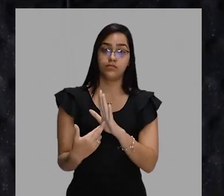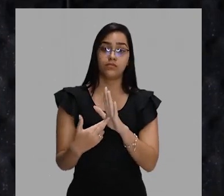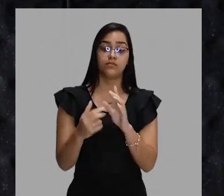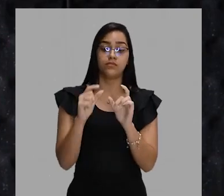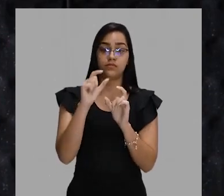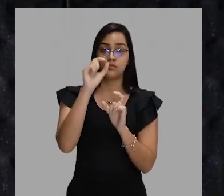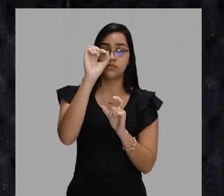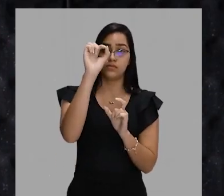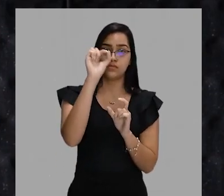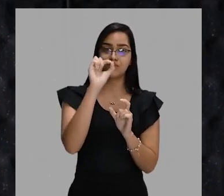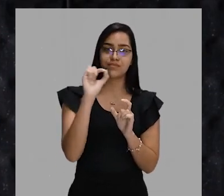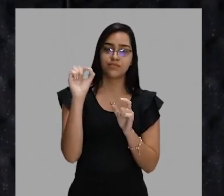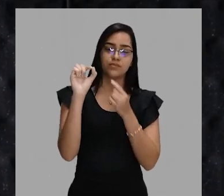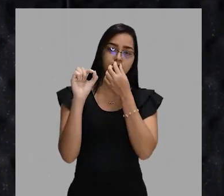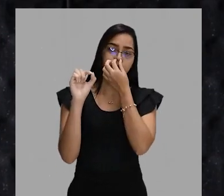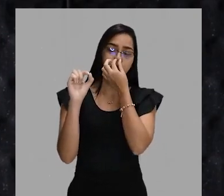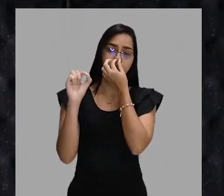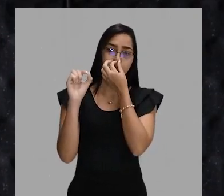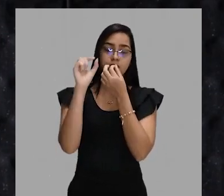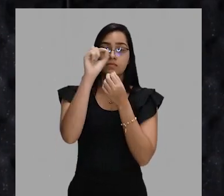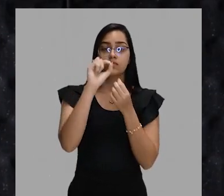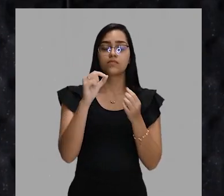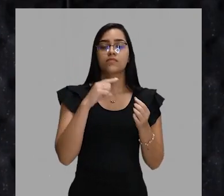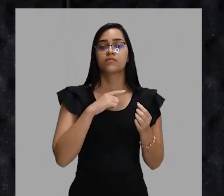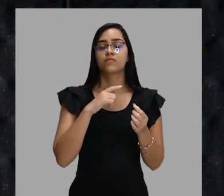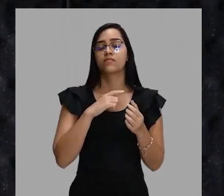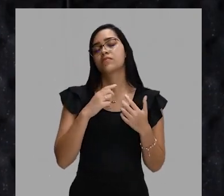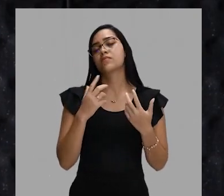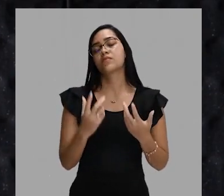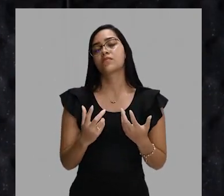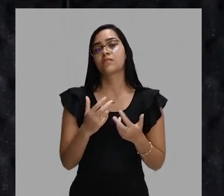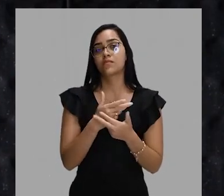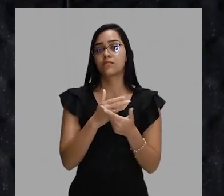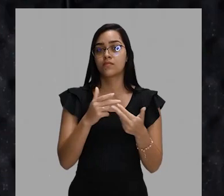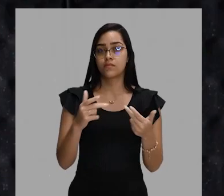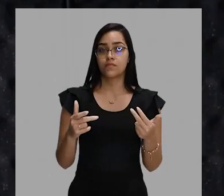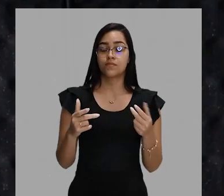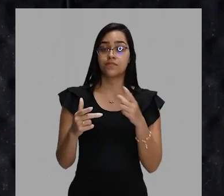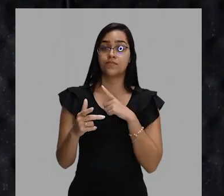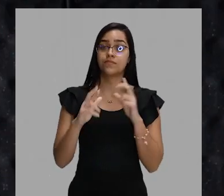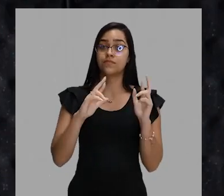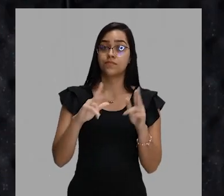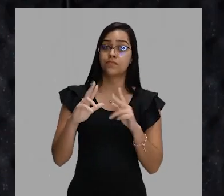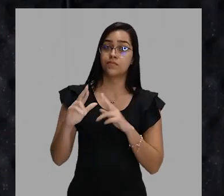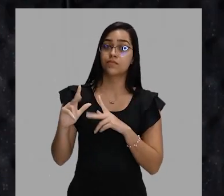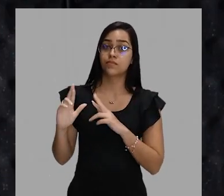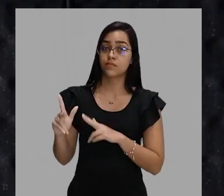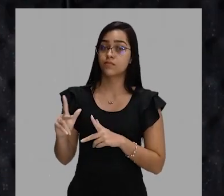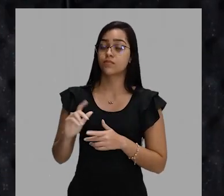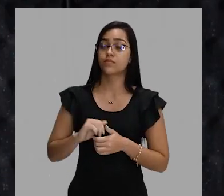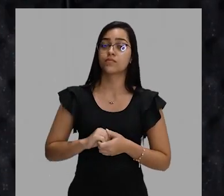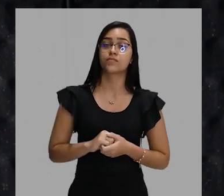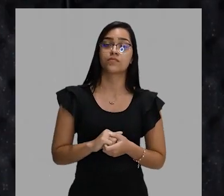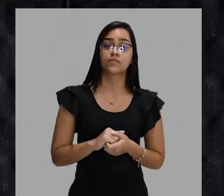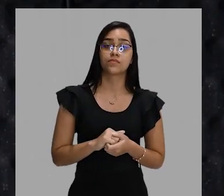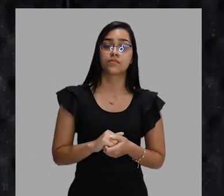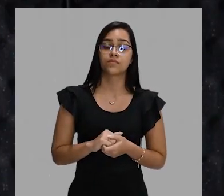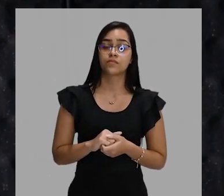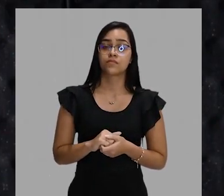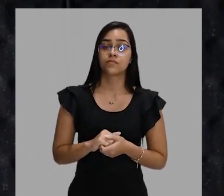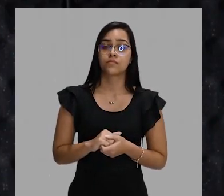essas esferas. Então, na natureza eu tenho vários indivíduos diferentes uns dos outros,